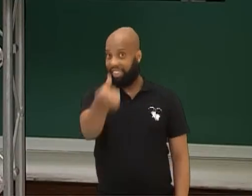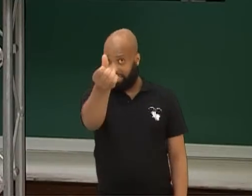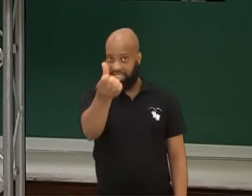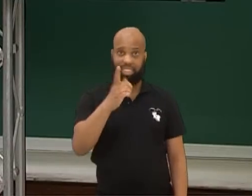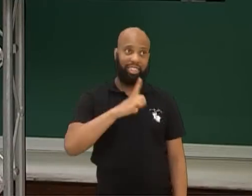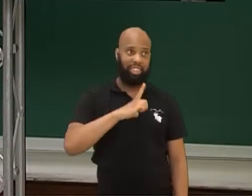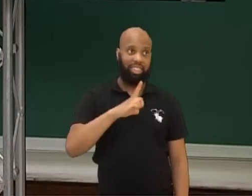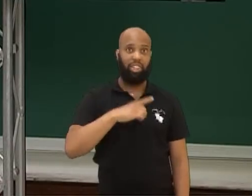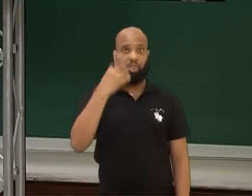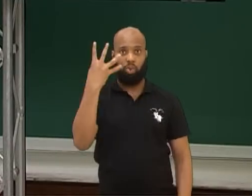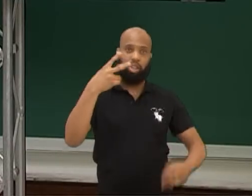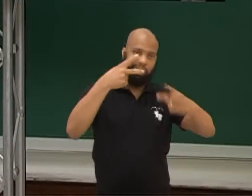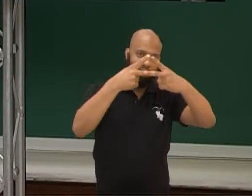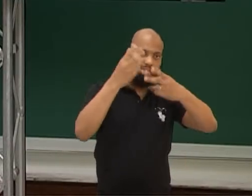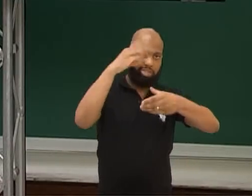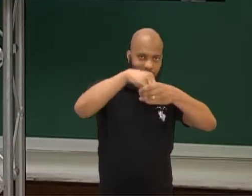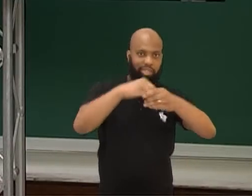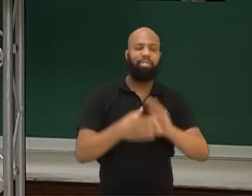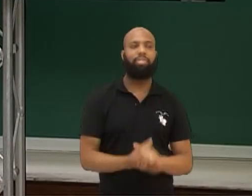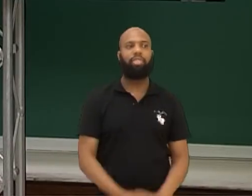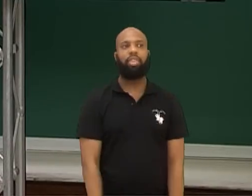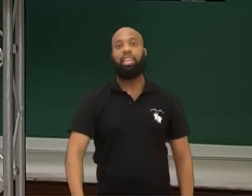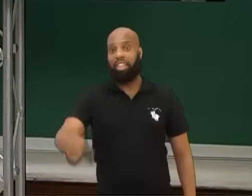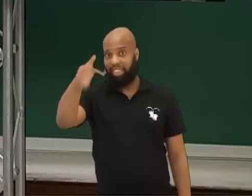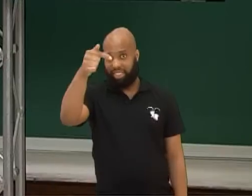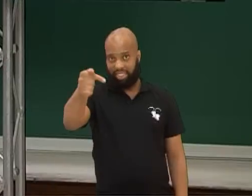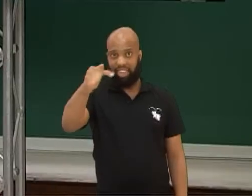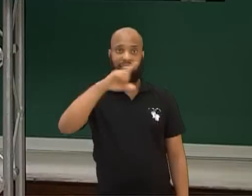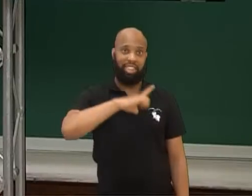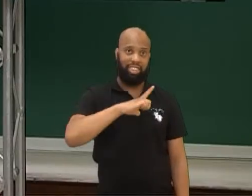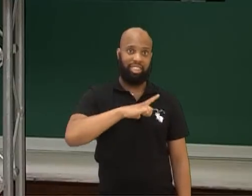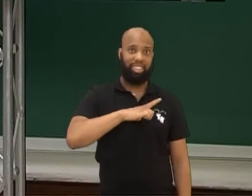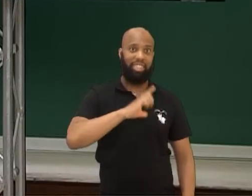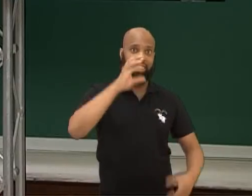Hexágono, 4 triângulos. Heptágono,